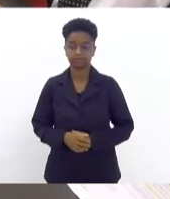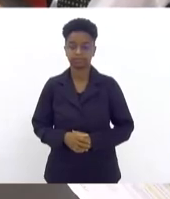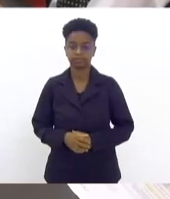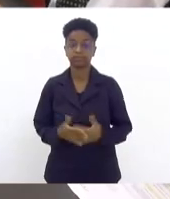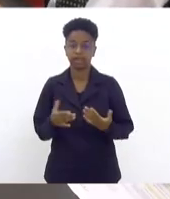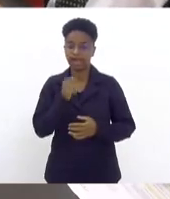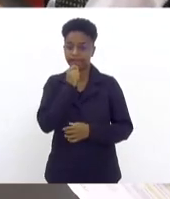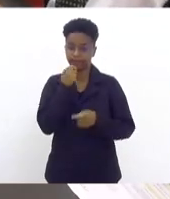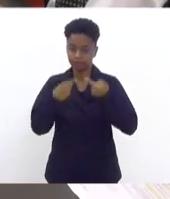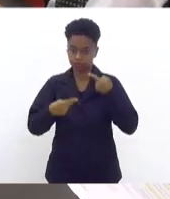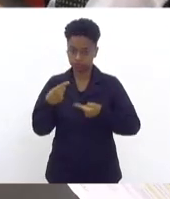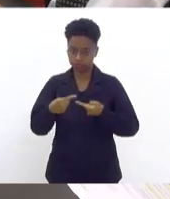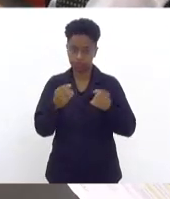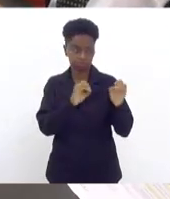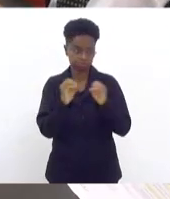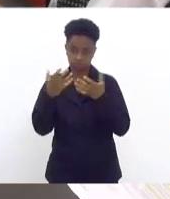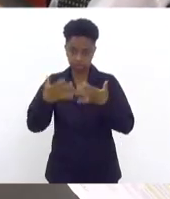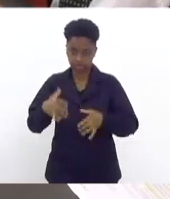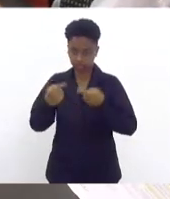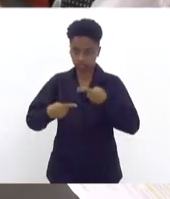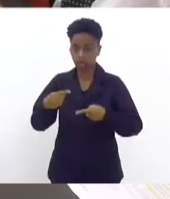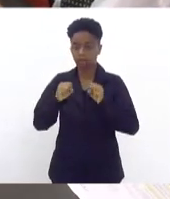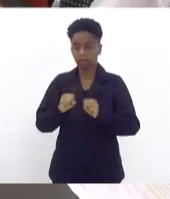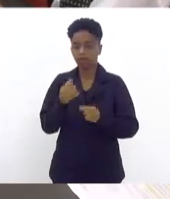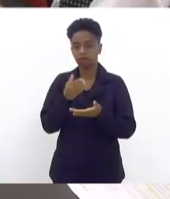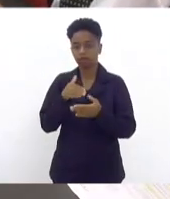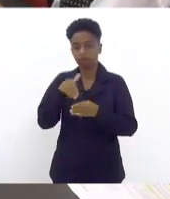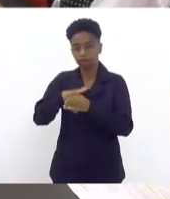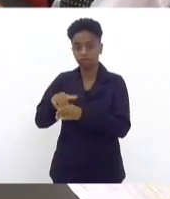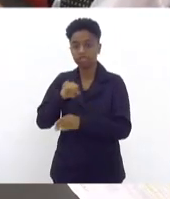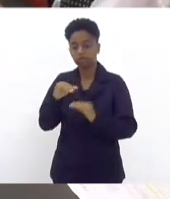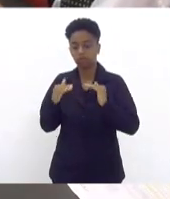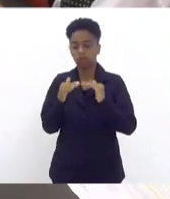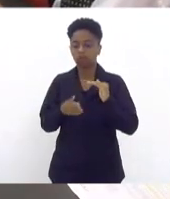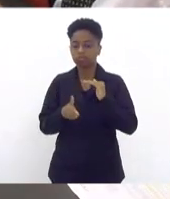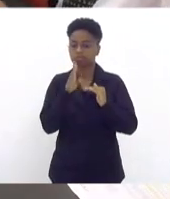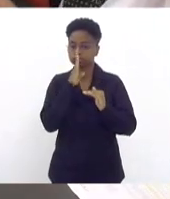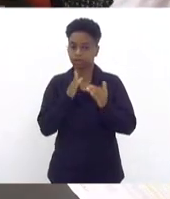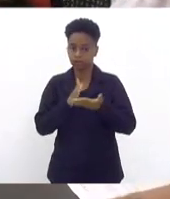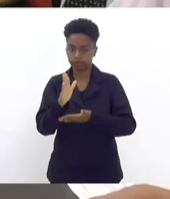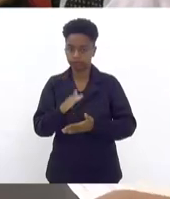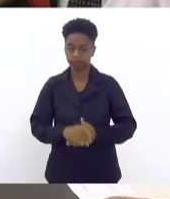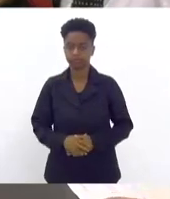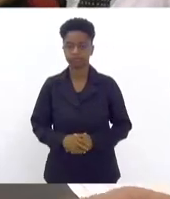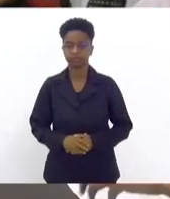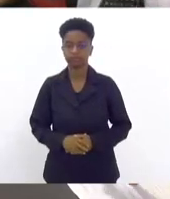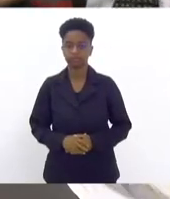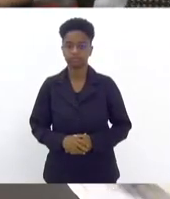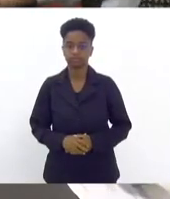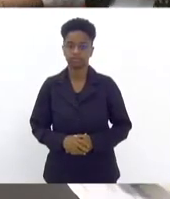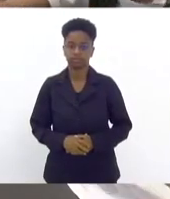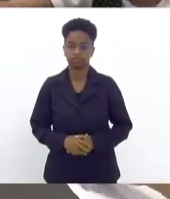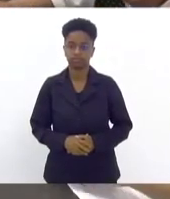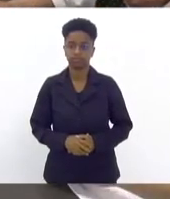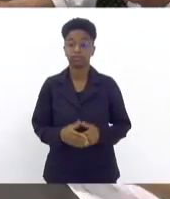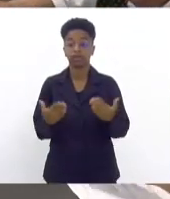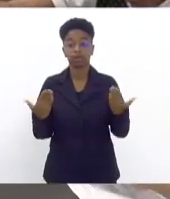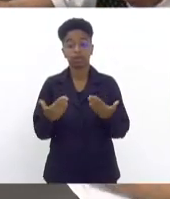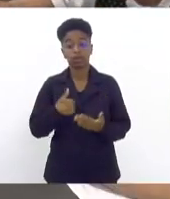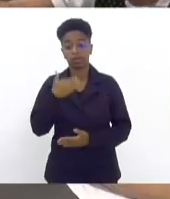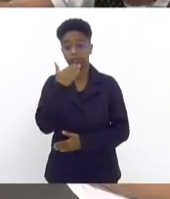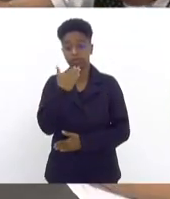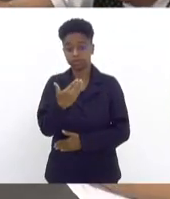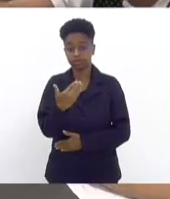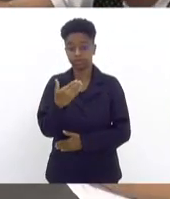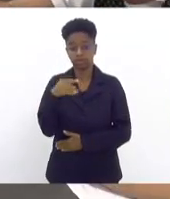Ainda discussão, não havendo o que discutir em votação, seja que a própria irmã como estão, aprovado. Vou passar, pedindo vênia aqui ao